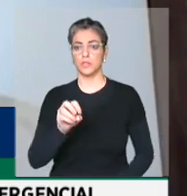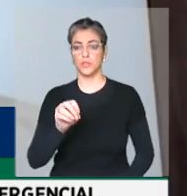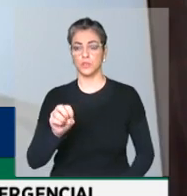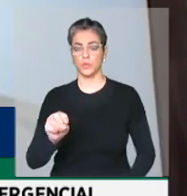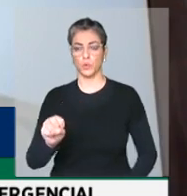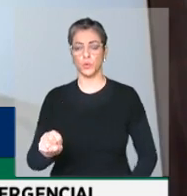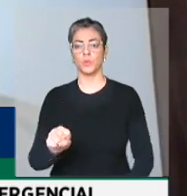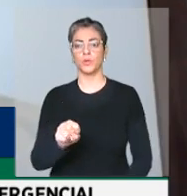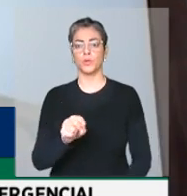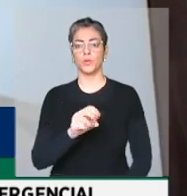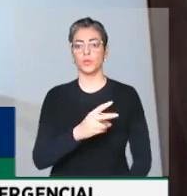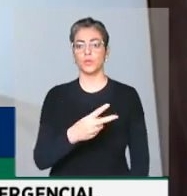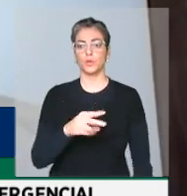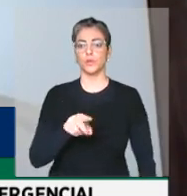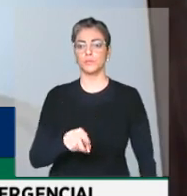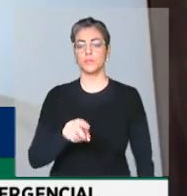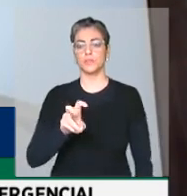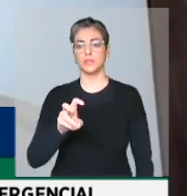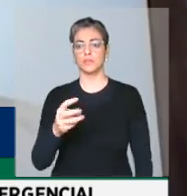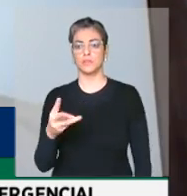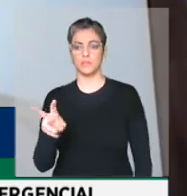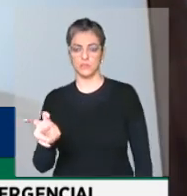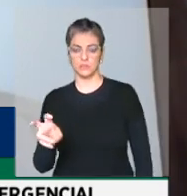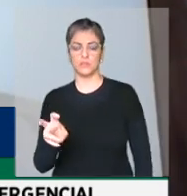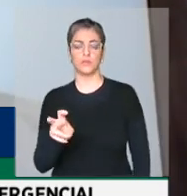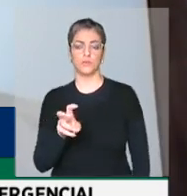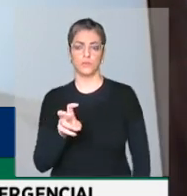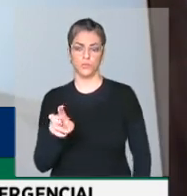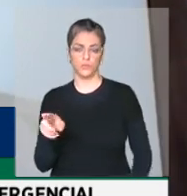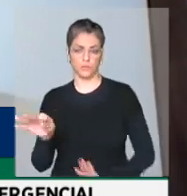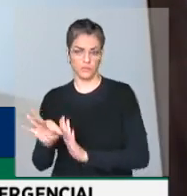no 2835 de 2020.